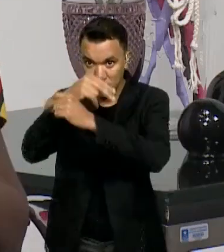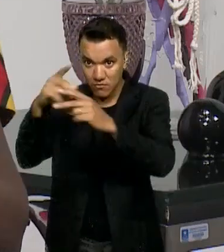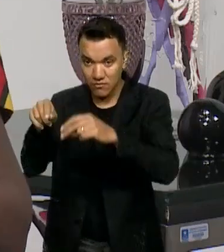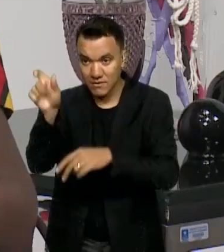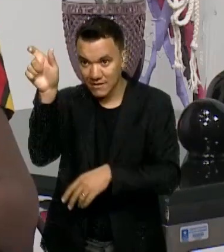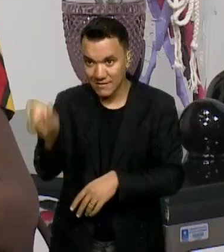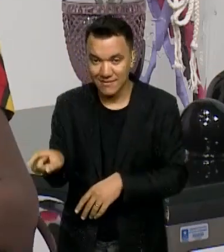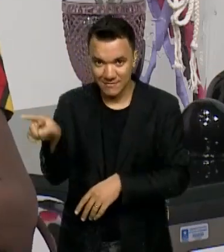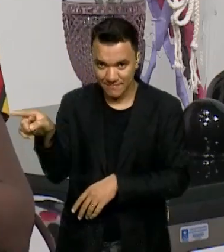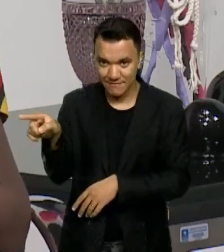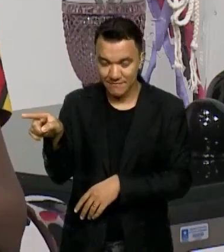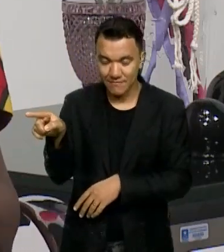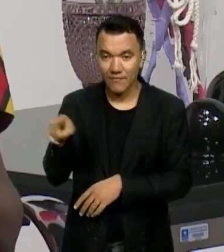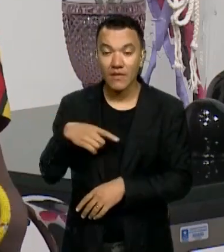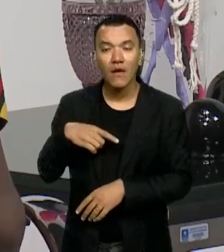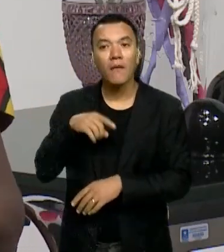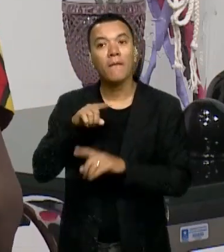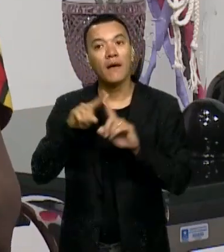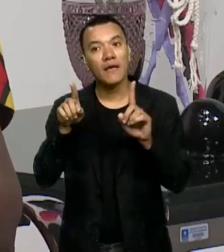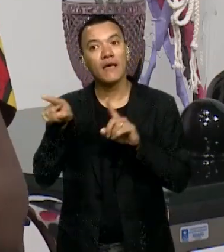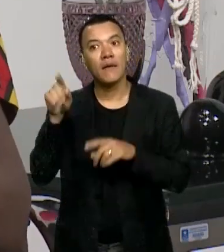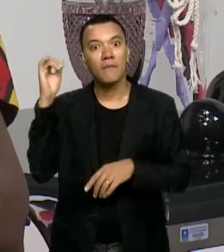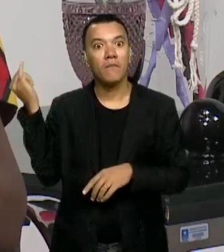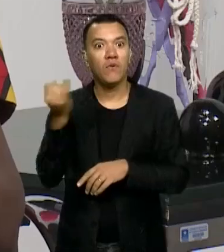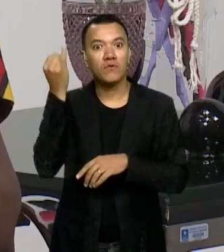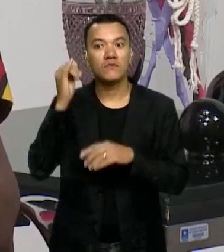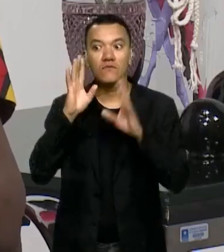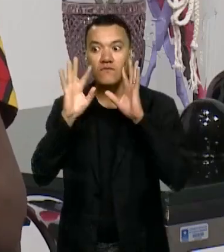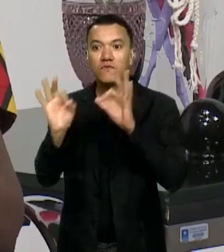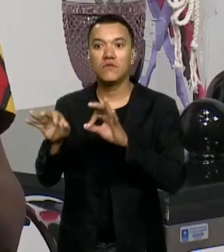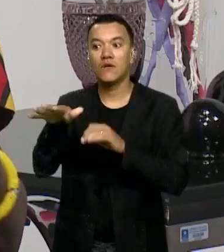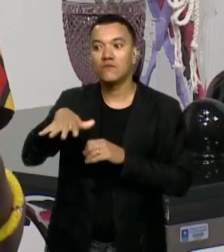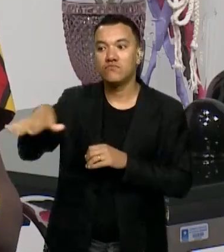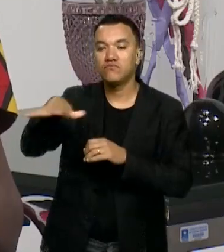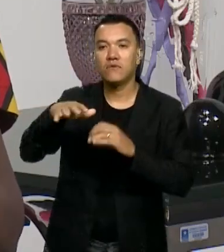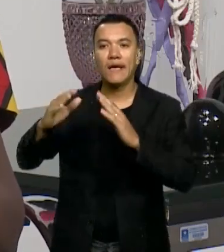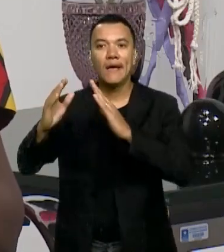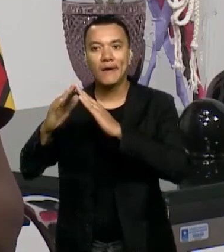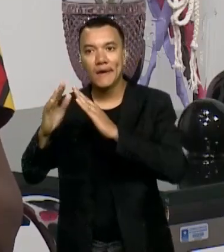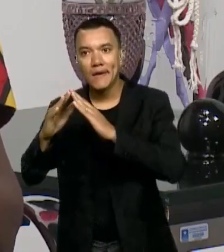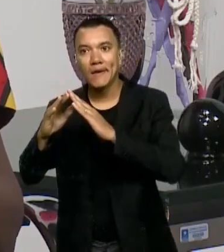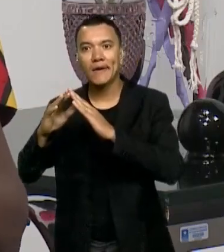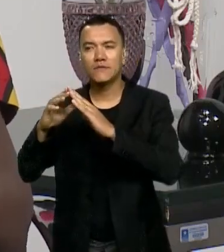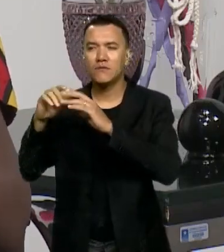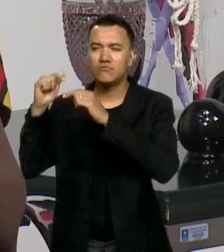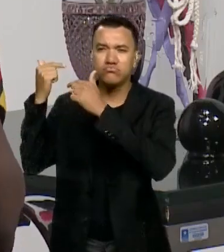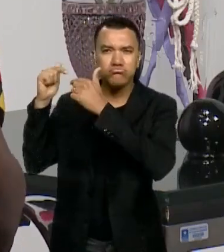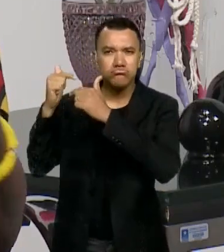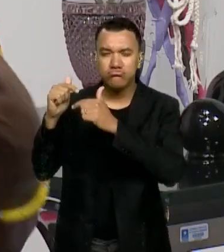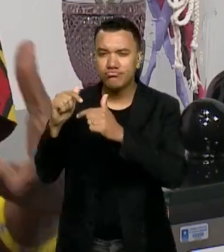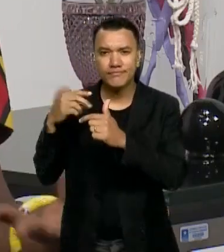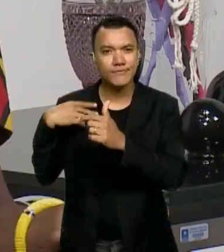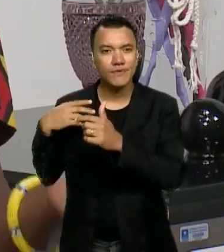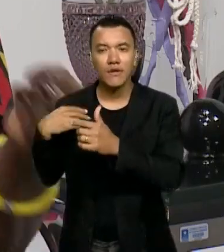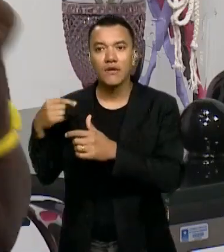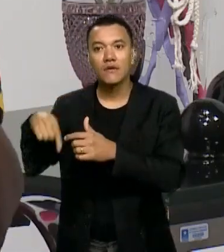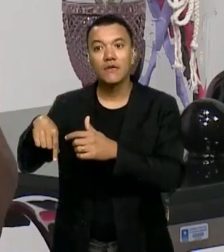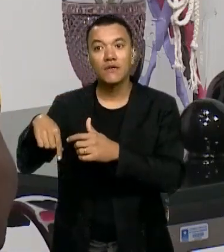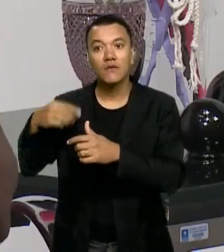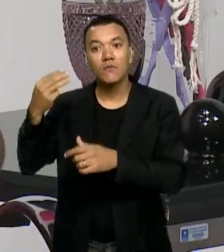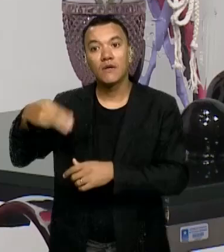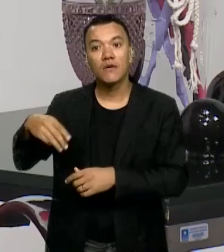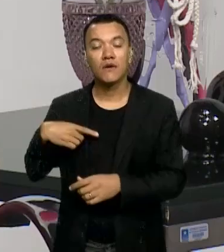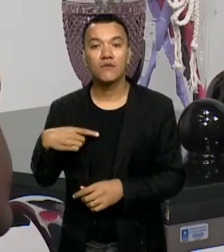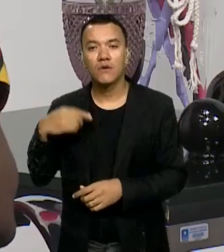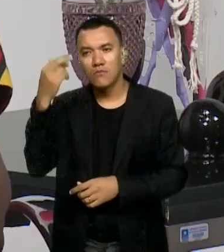é de extrema importância, que dá visibilidade às casas matriarcas do Maranhão, né? E da sua riquíssima história,